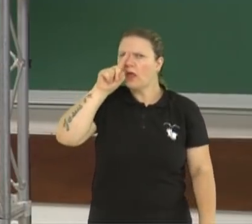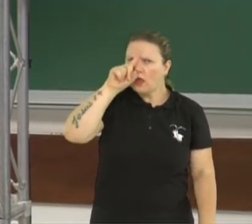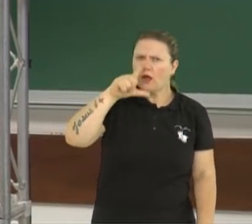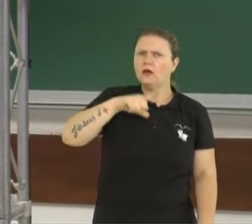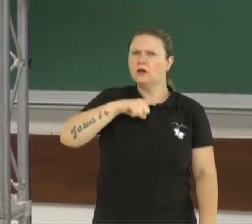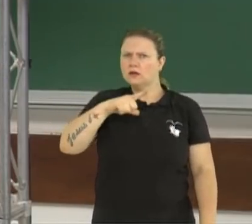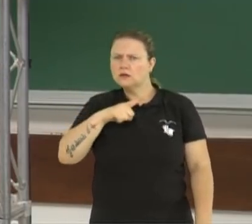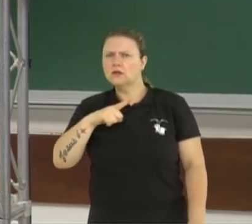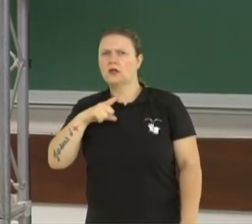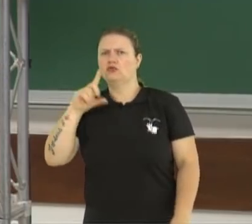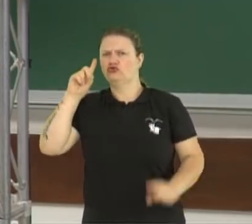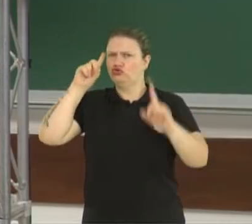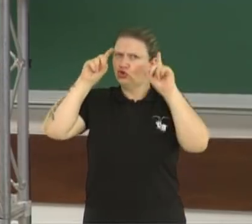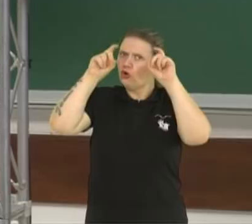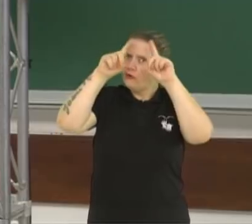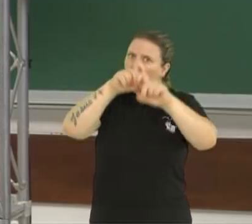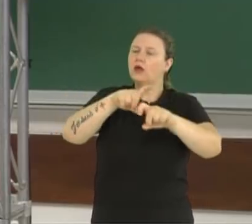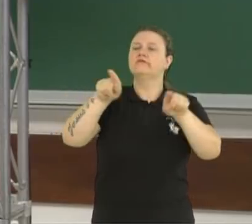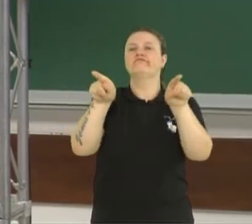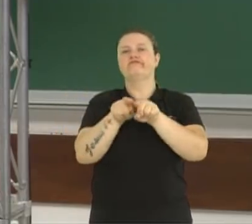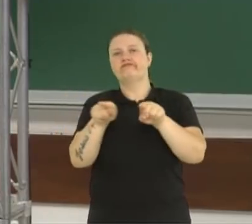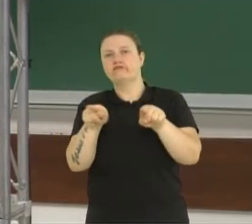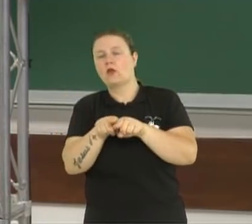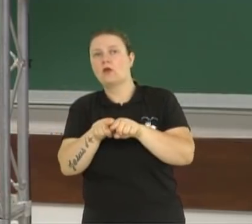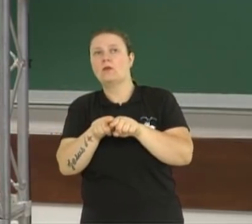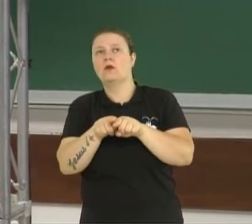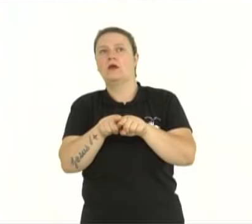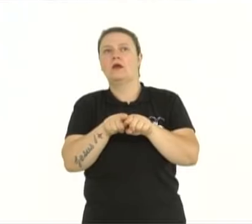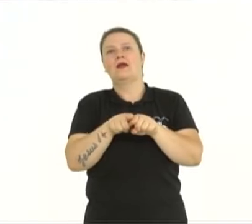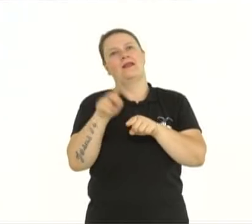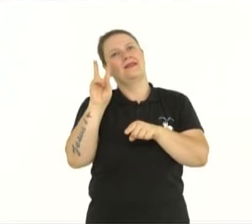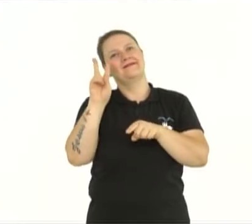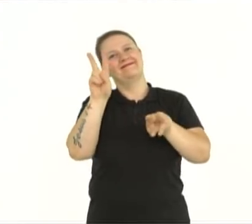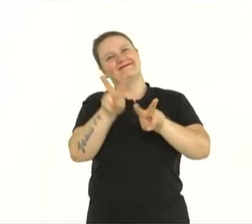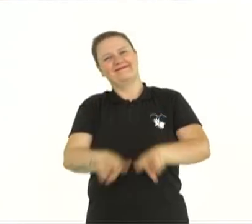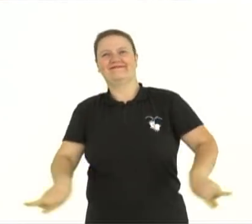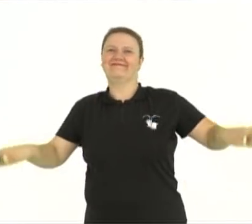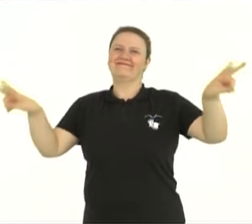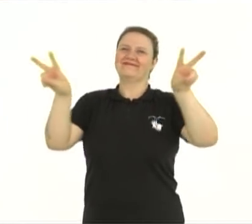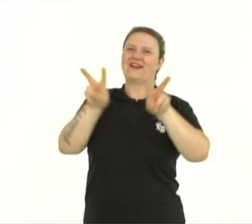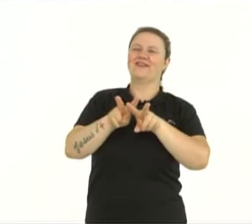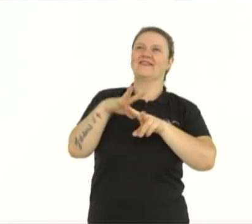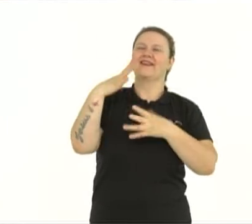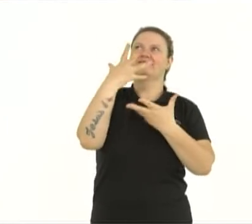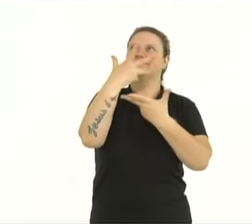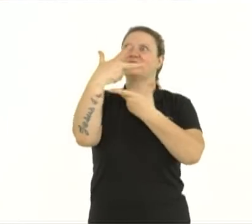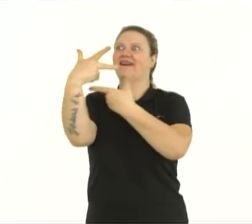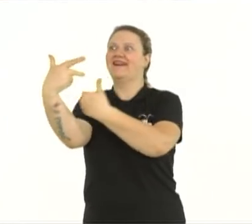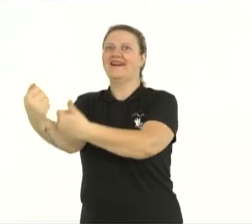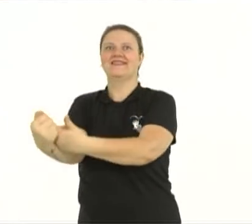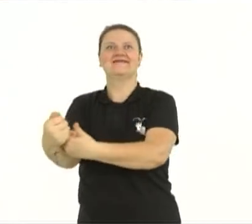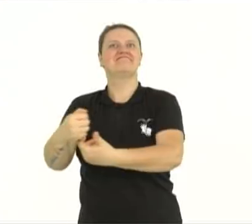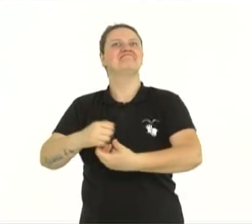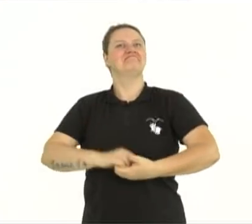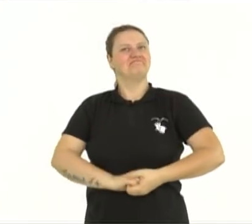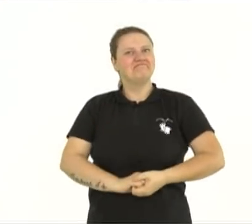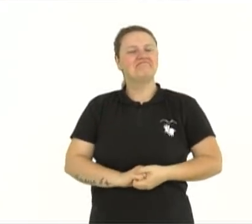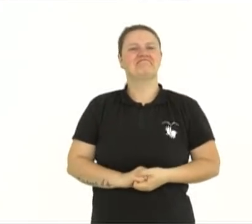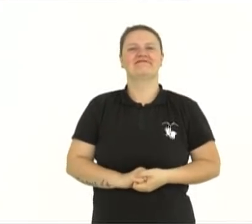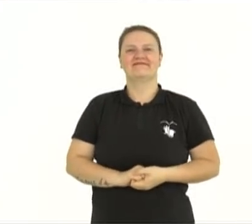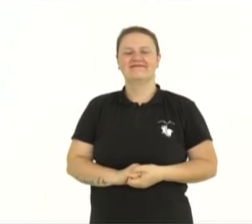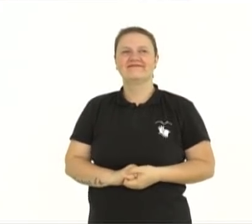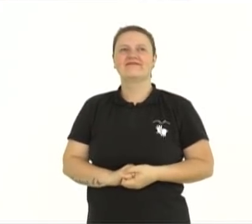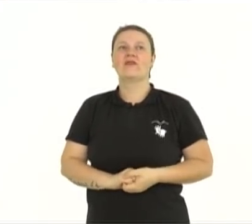e aí, como retribuição, a natureza devolve essa imagem linda que a gente pode ver aqui.